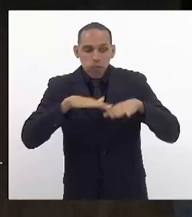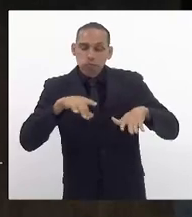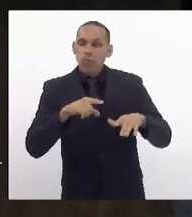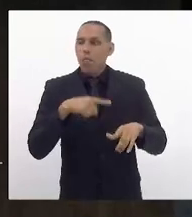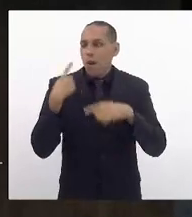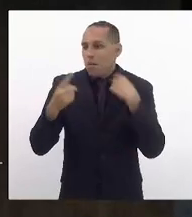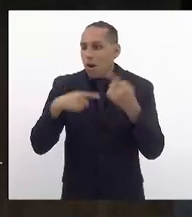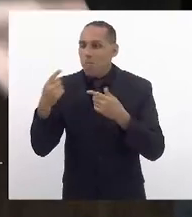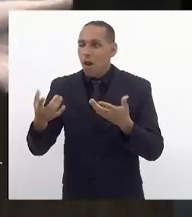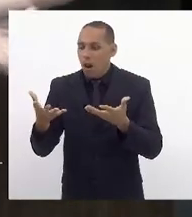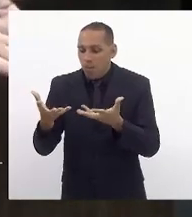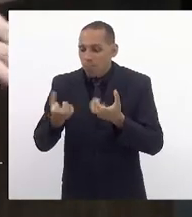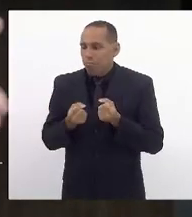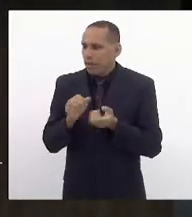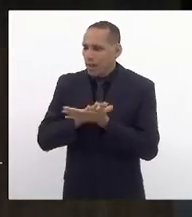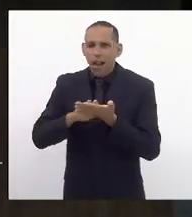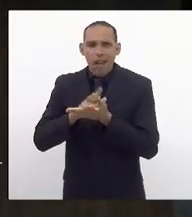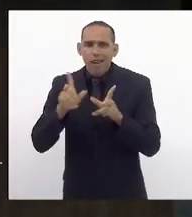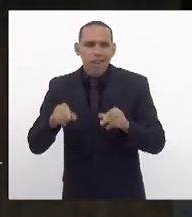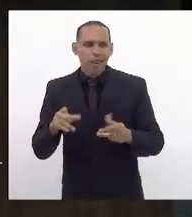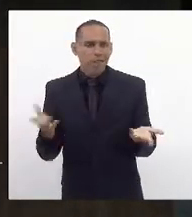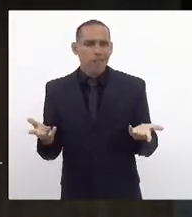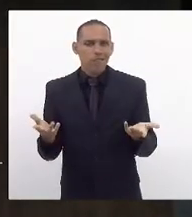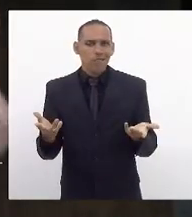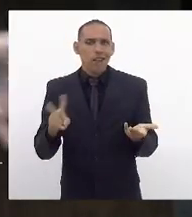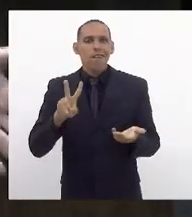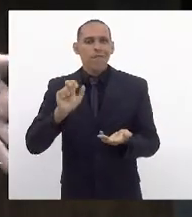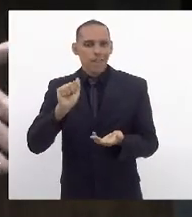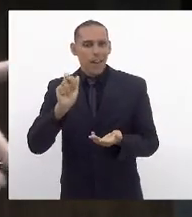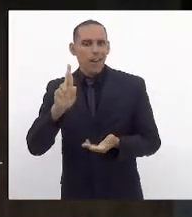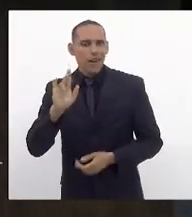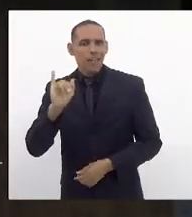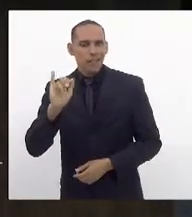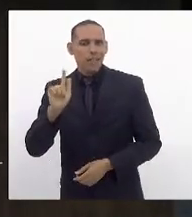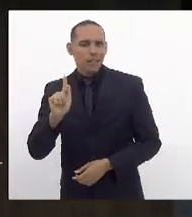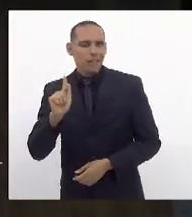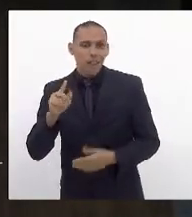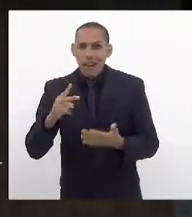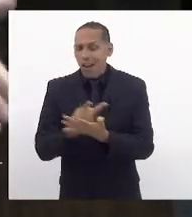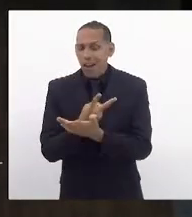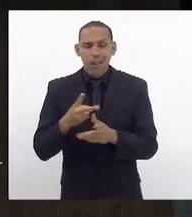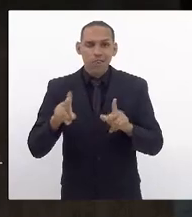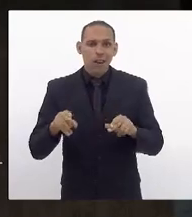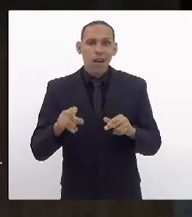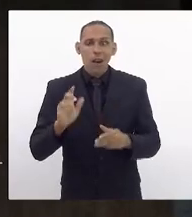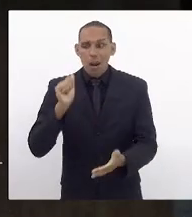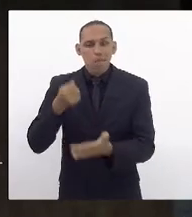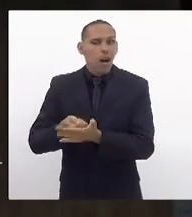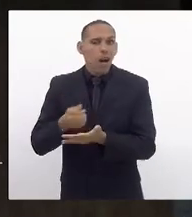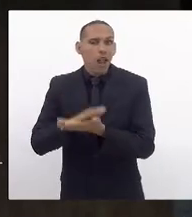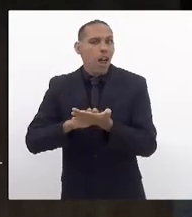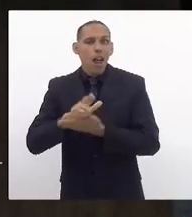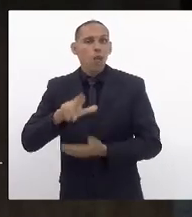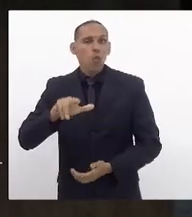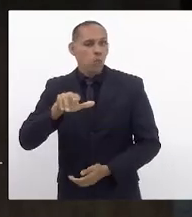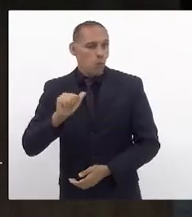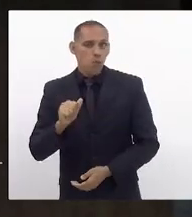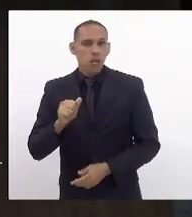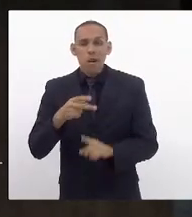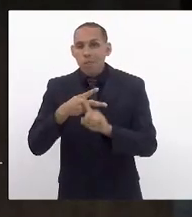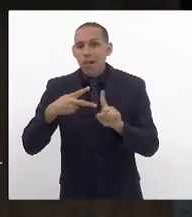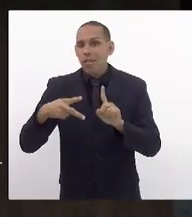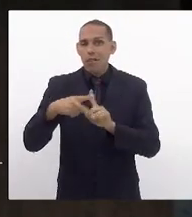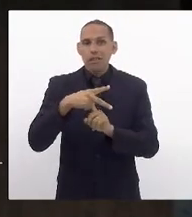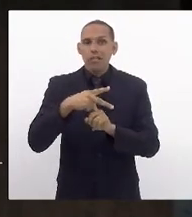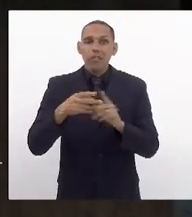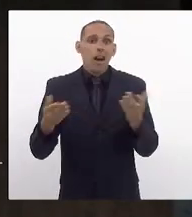herdeiros recebem? Porque foi assim que aconteceu com a Varig. A Varig foi assim. Nunca pagaram a previdência da Varig,